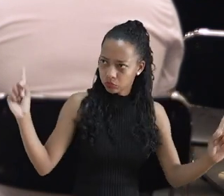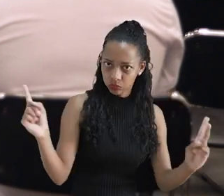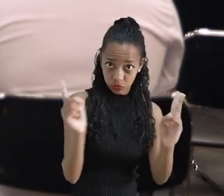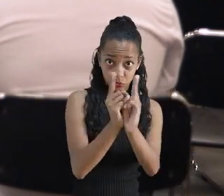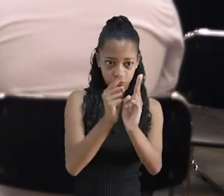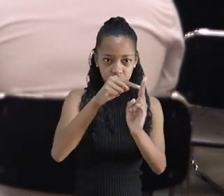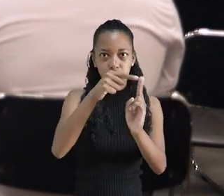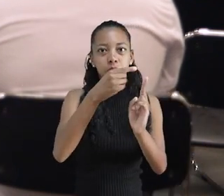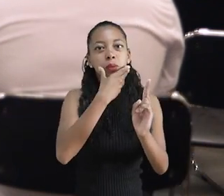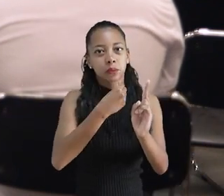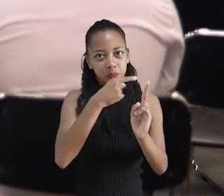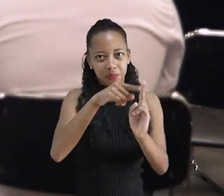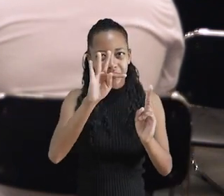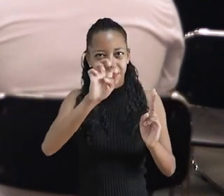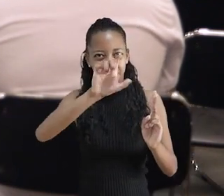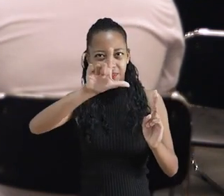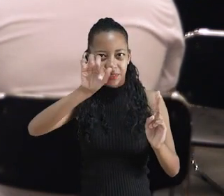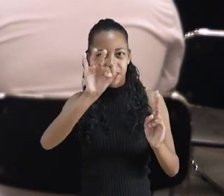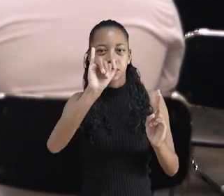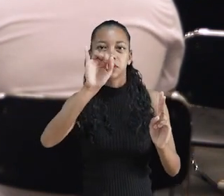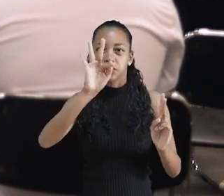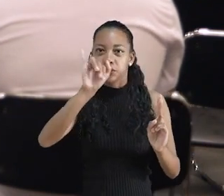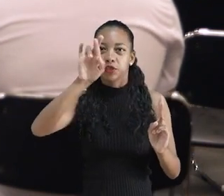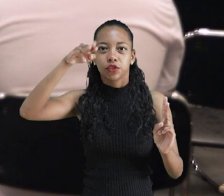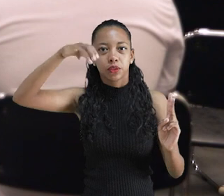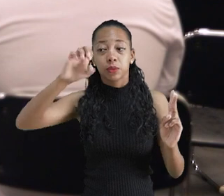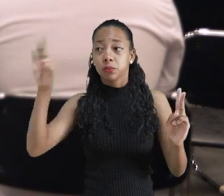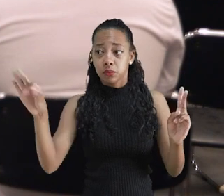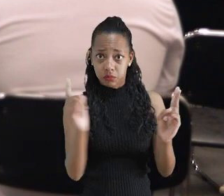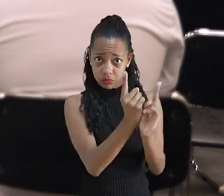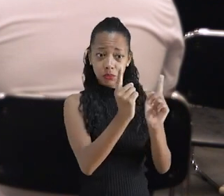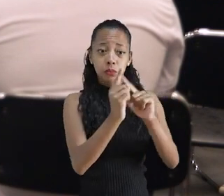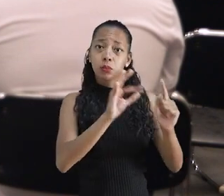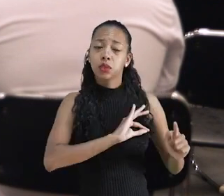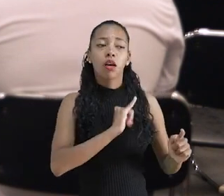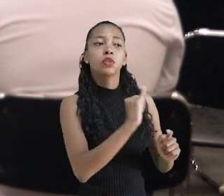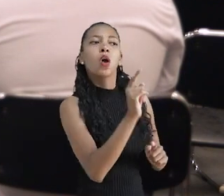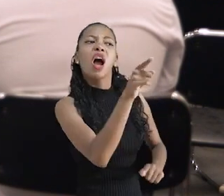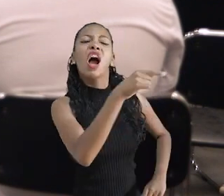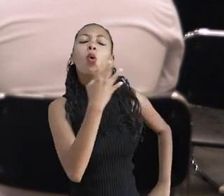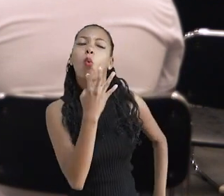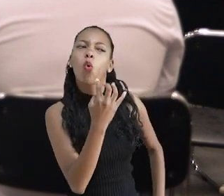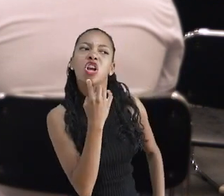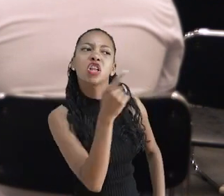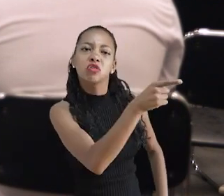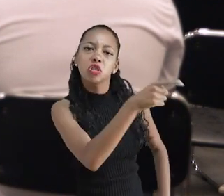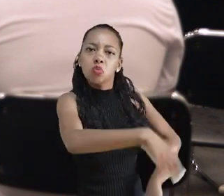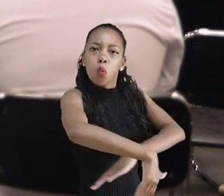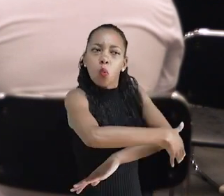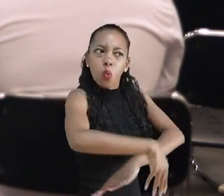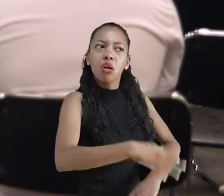de coletivo e diz ah t o Francisco né eé o lado do tela firme né Aí disse a nossa juas que a gente